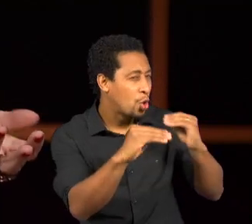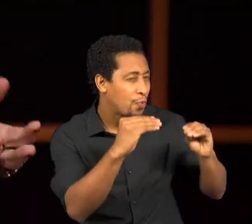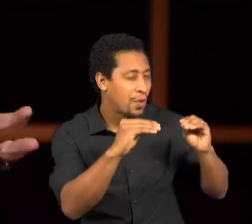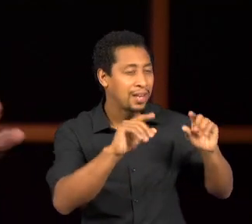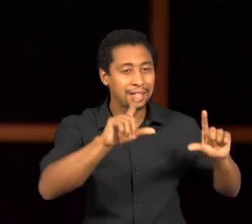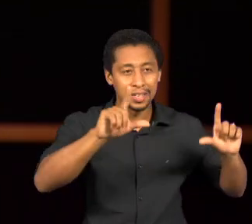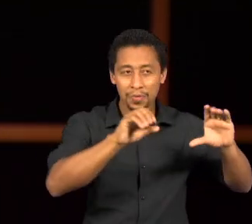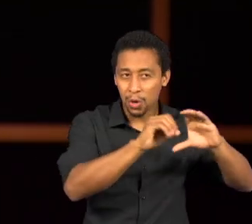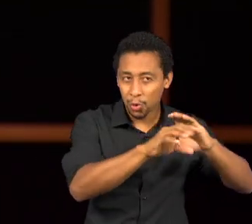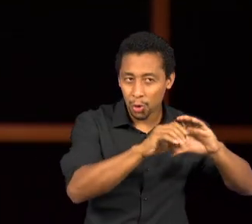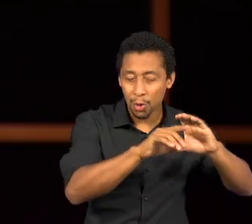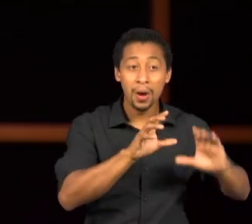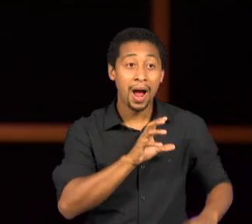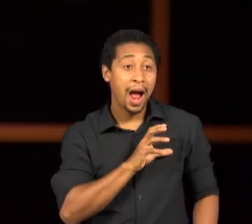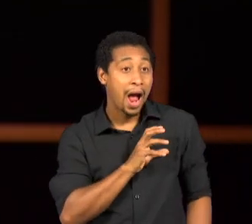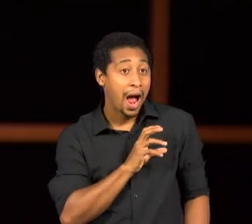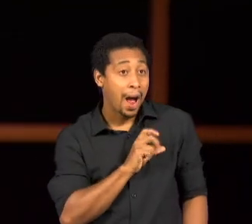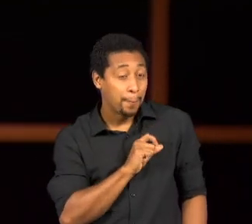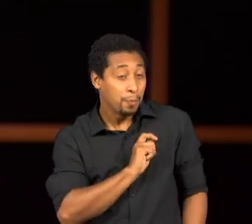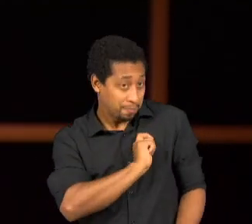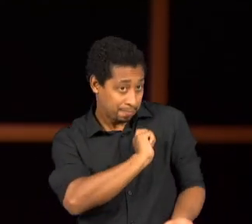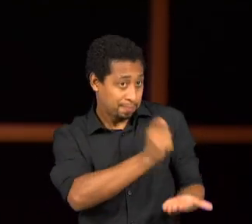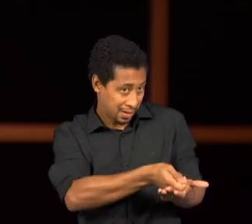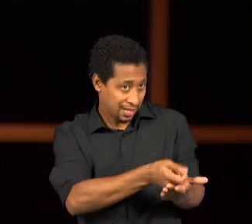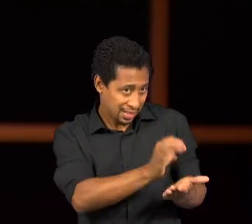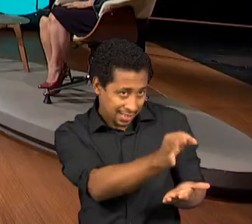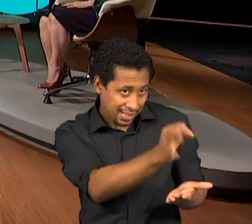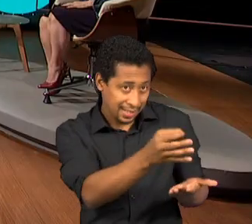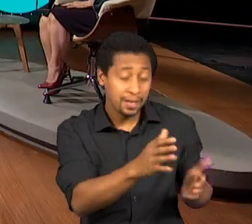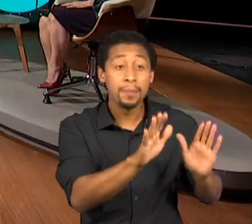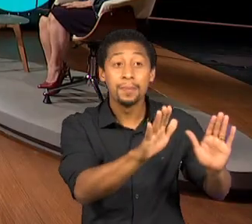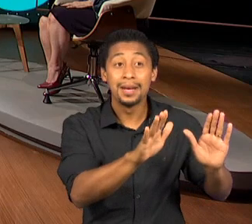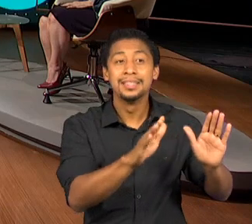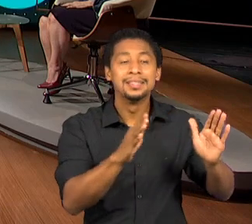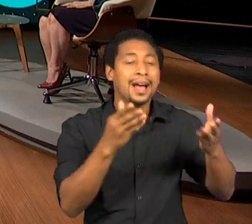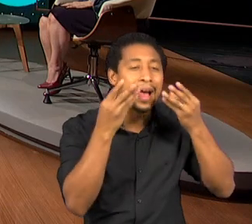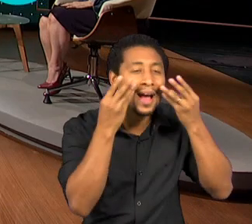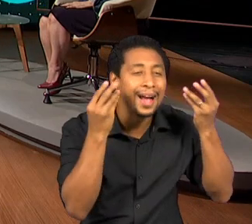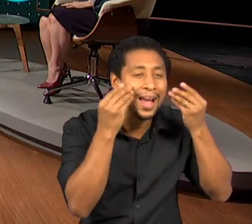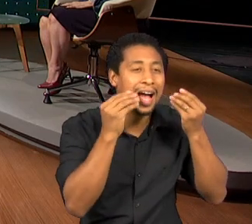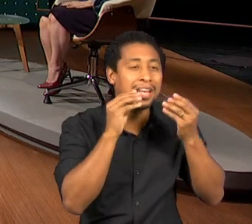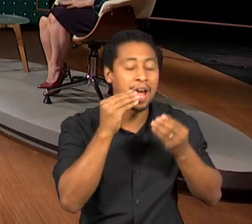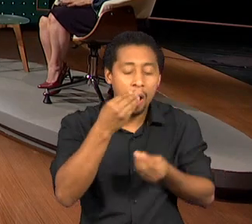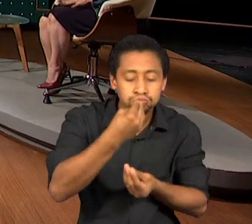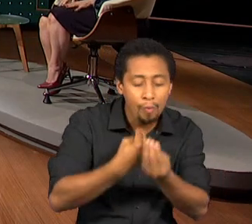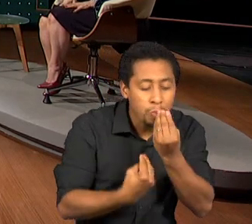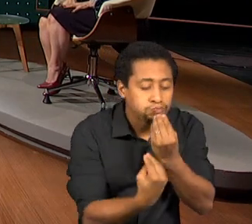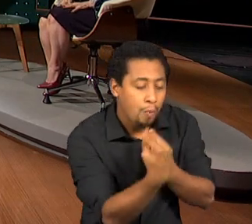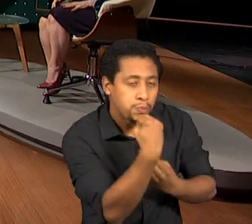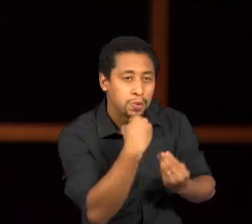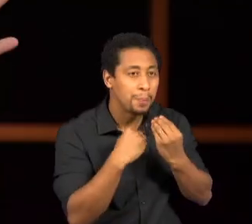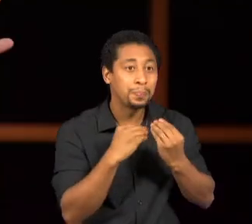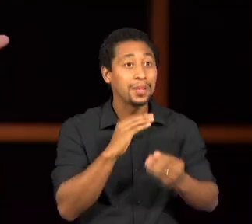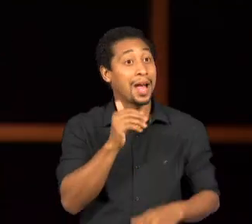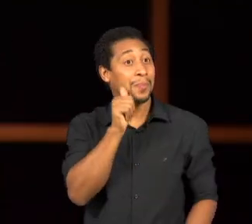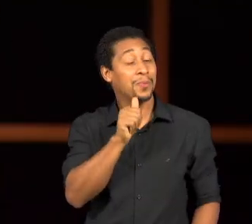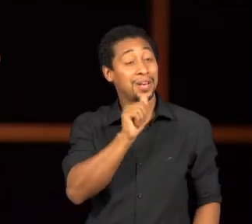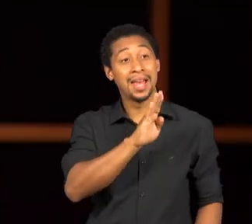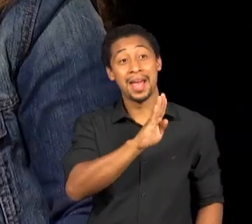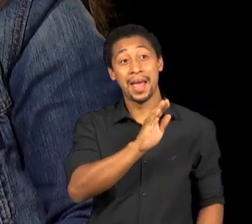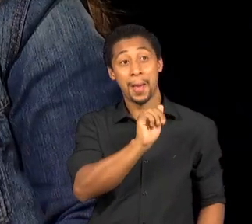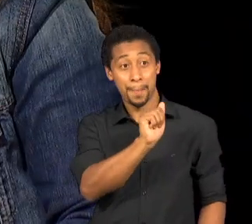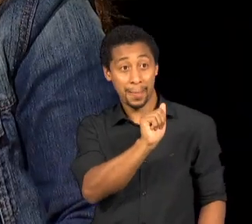se Paga, mas você ficou conhecida mesmo do grande público, foi com A Gata Comeu, na personagem da Babi, que aliás todo mundo queria cortar o cabelo como o